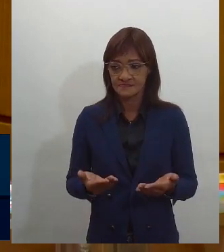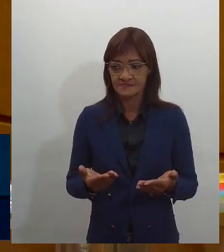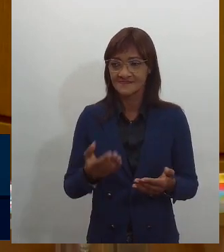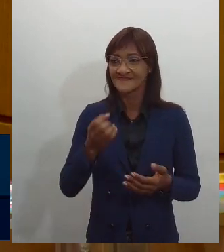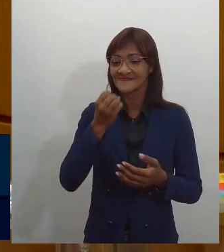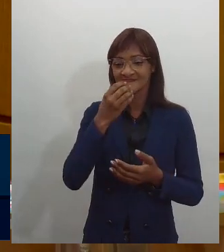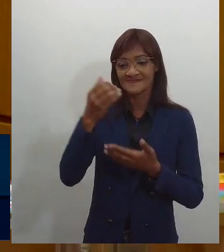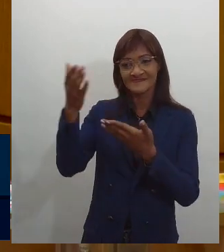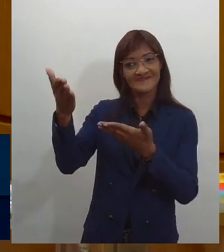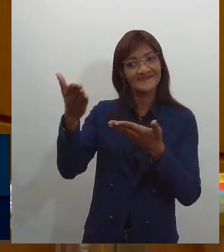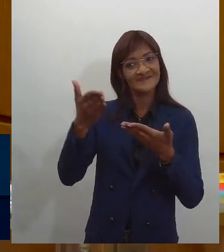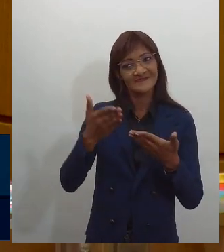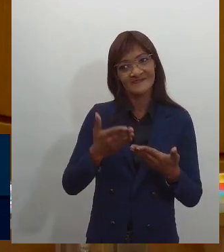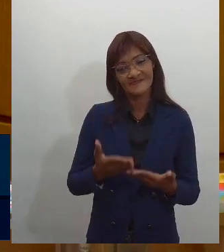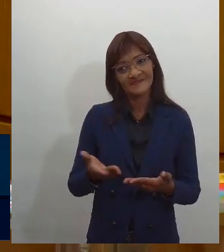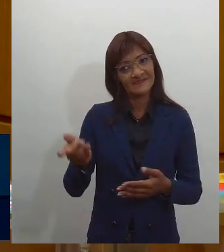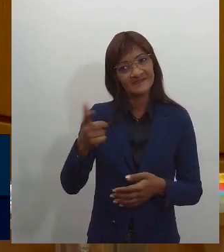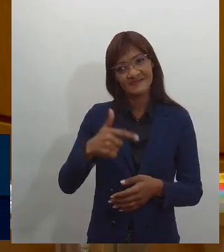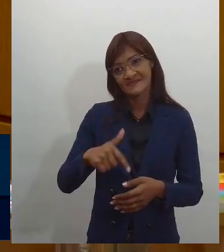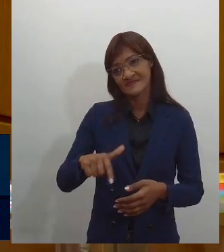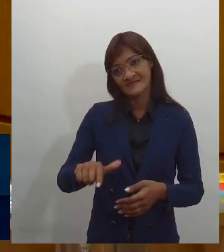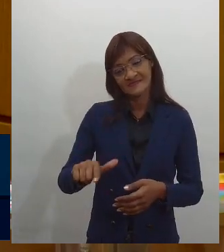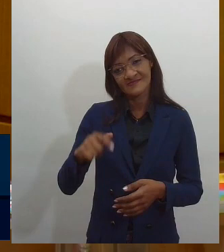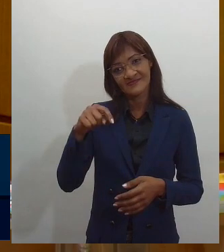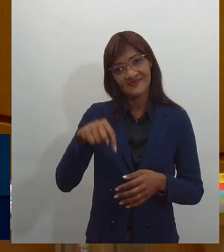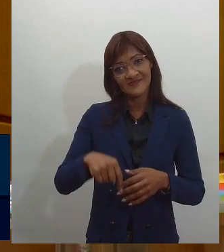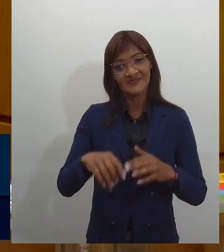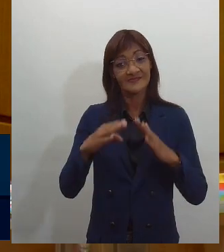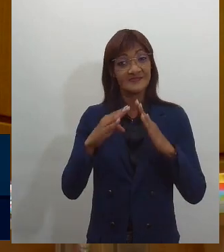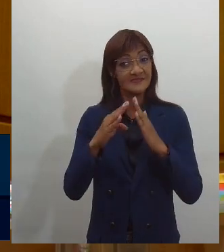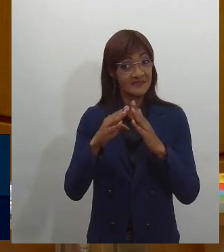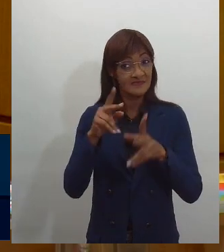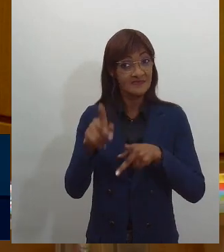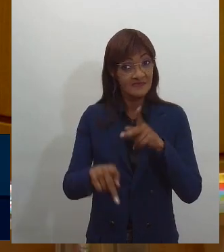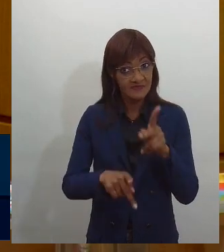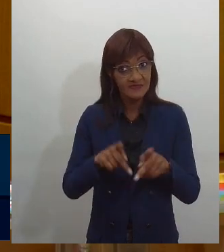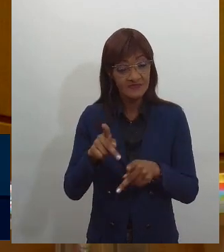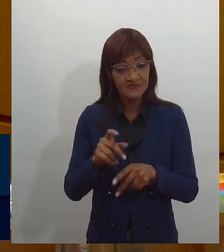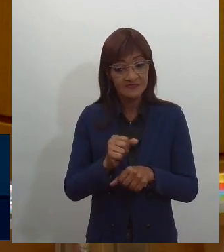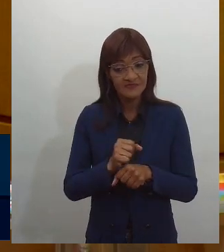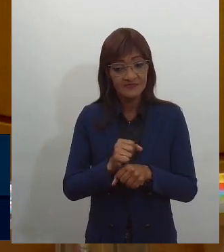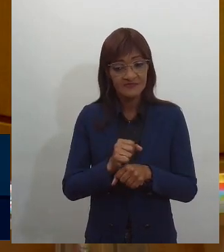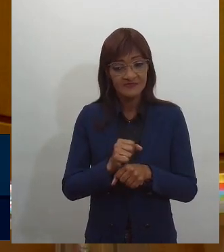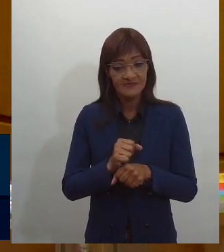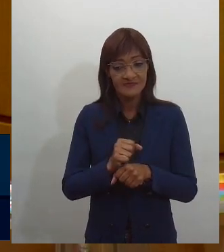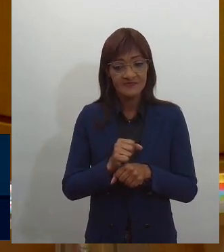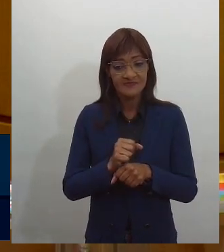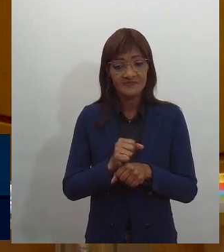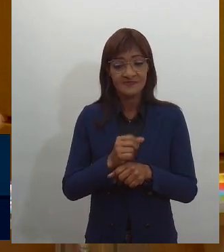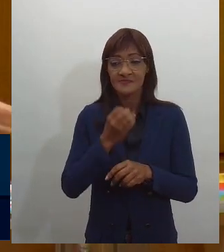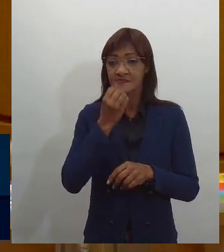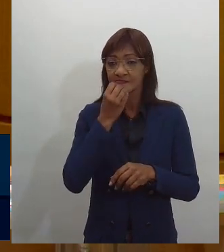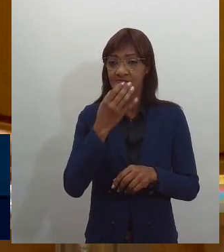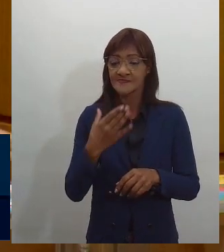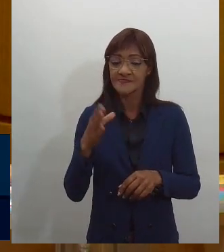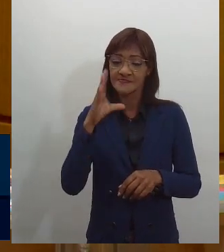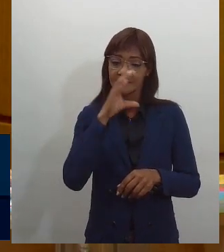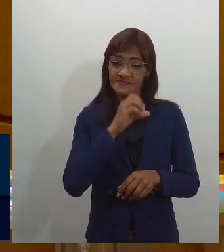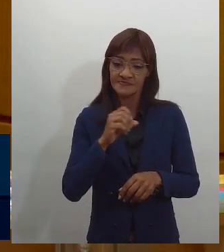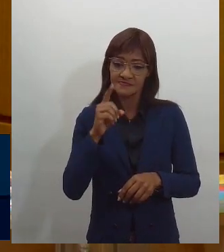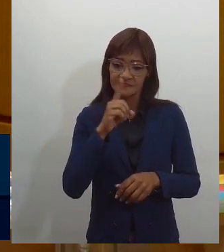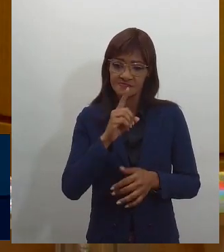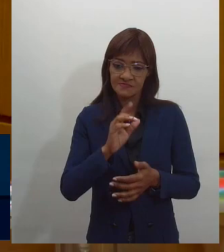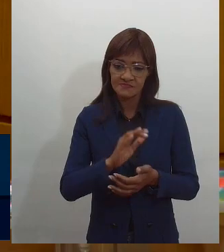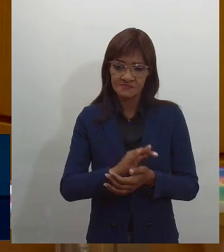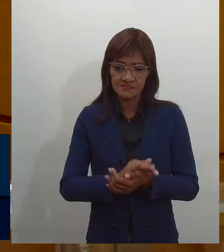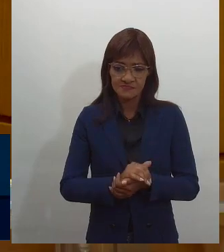uma vez aqui à Casa do Povo. E é isso, desejo um bom final de semana e uma boa sessão